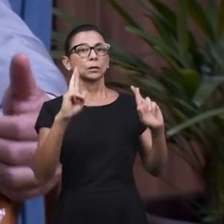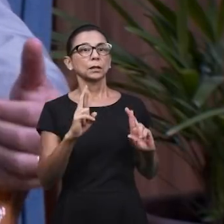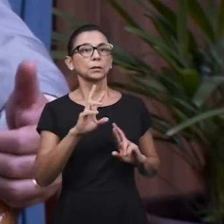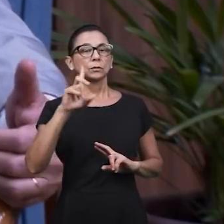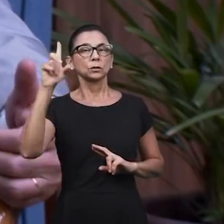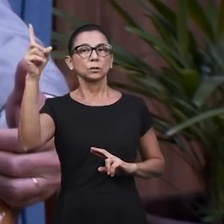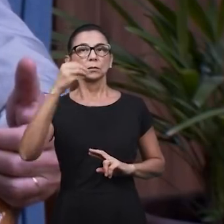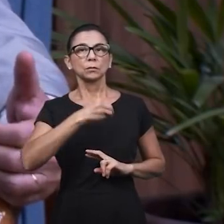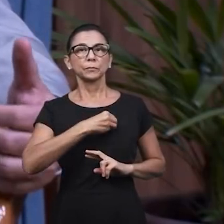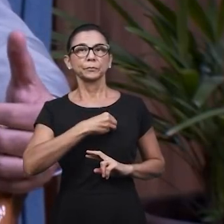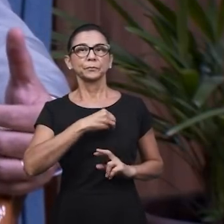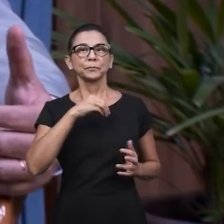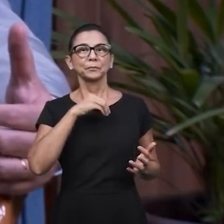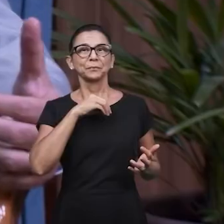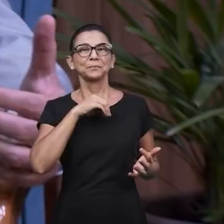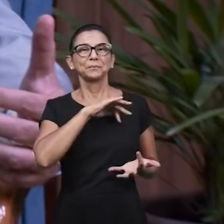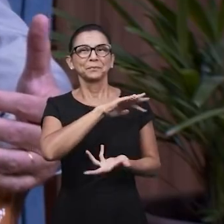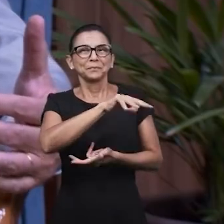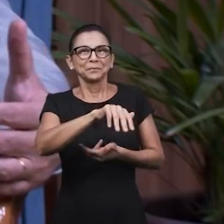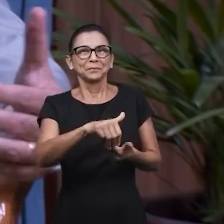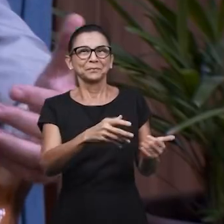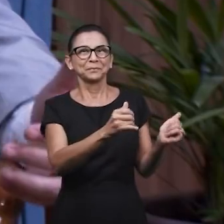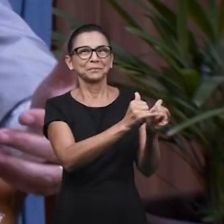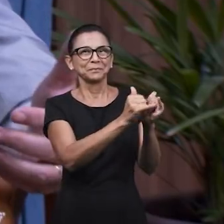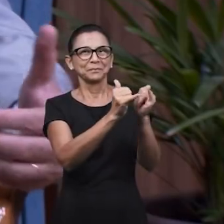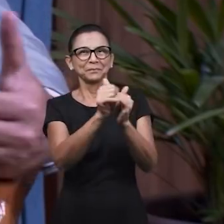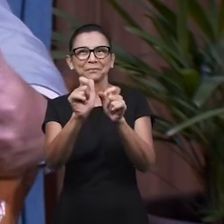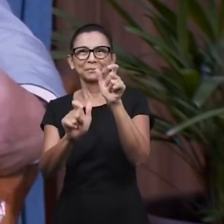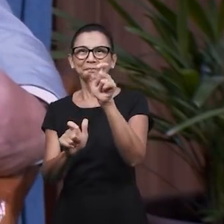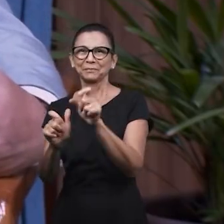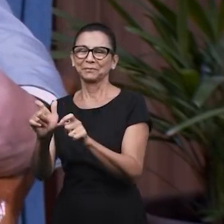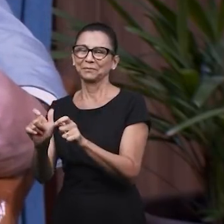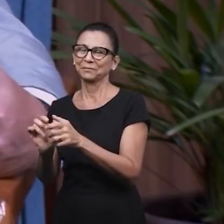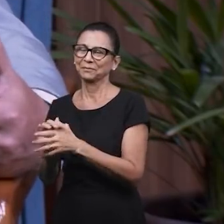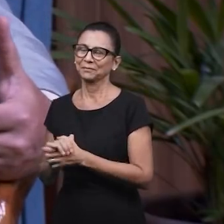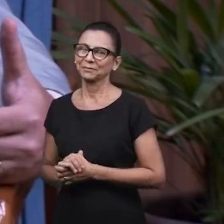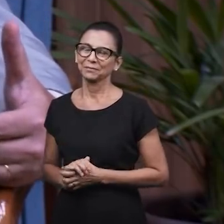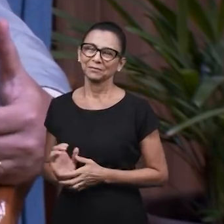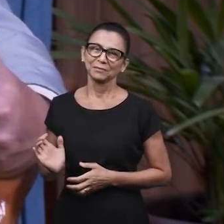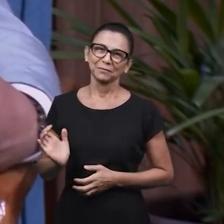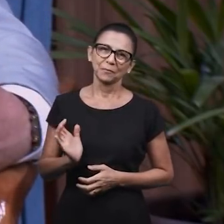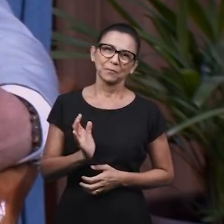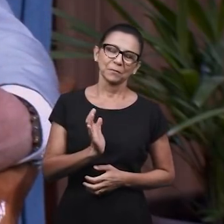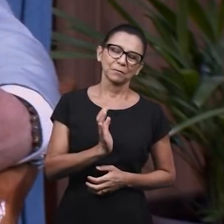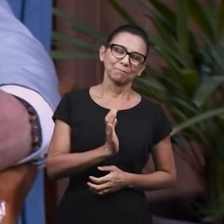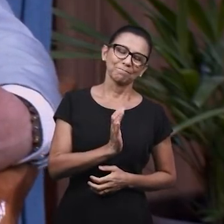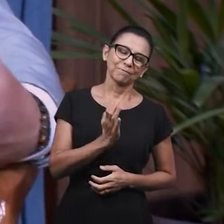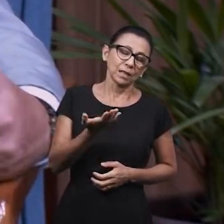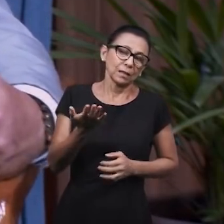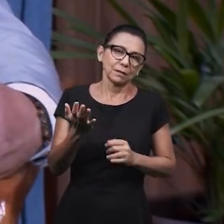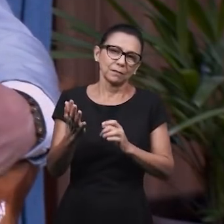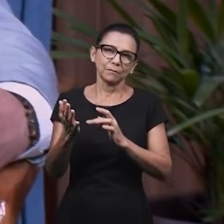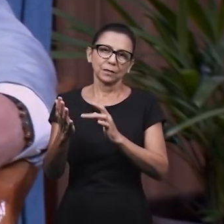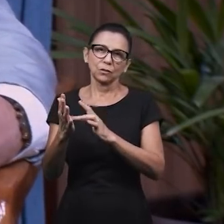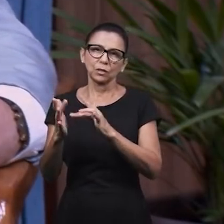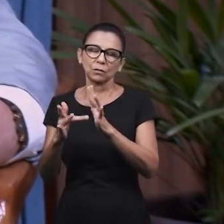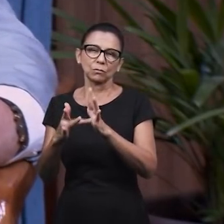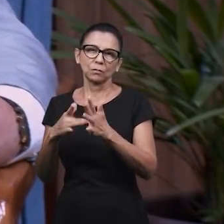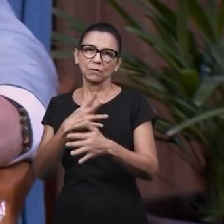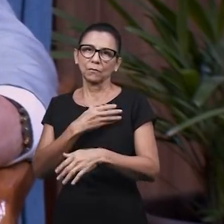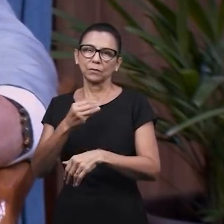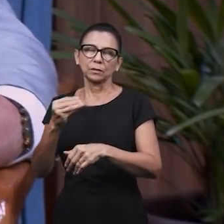Jesus, embora fosse Deus, né, pela sua natureza de Filho de Deus, a